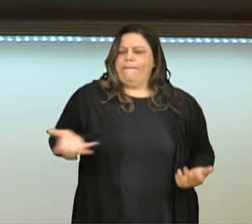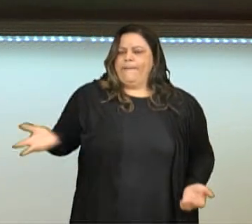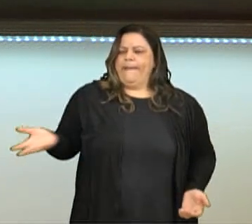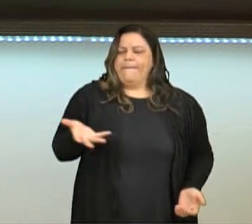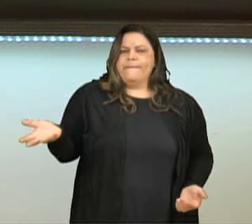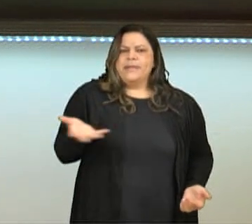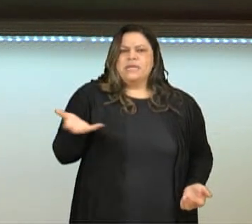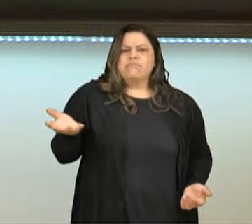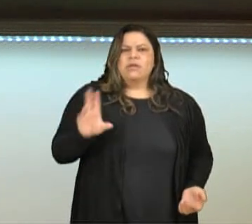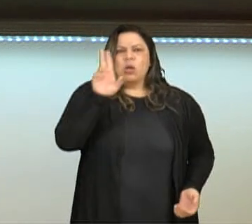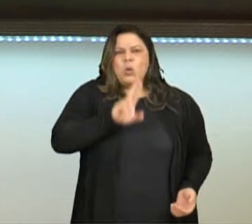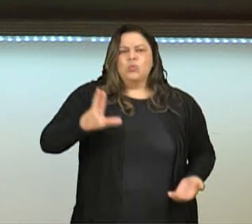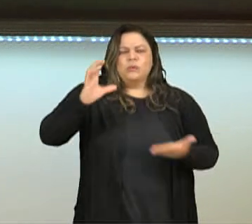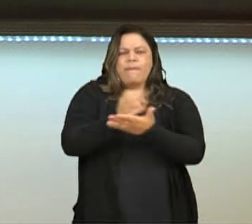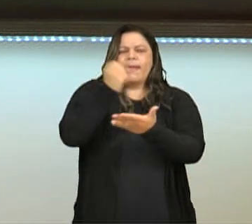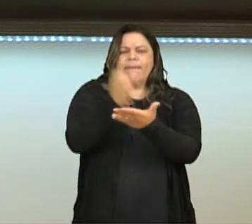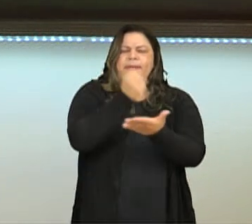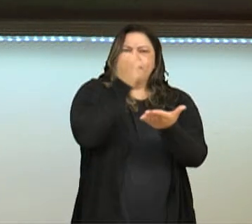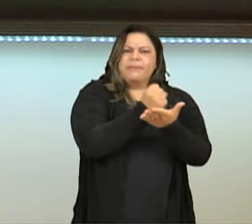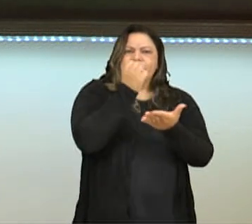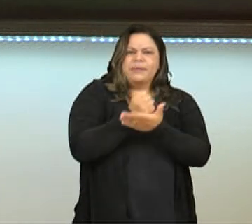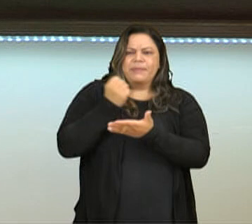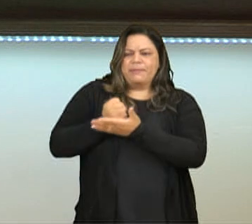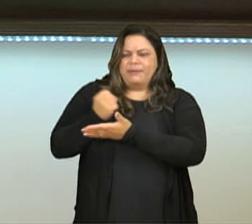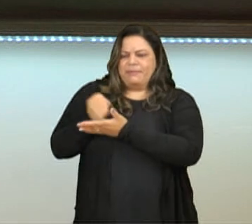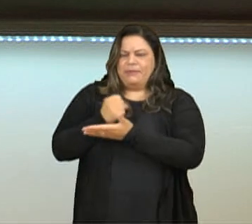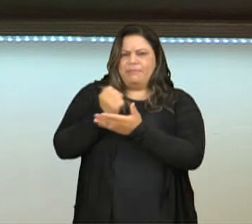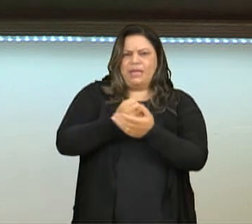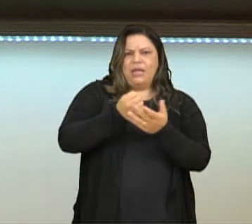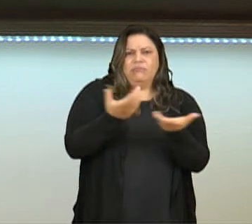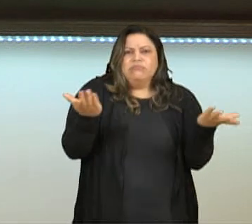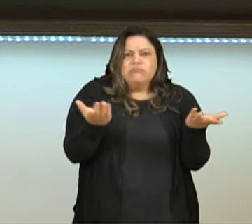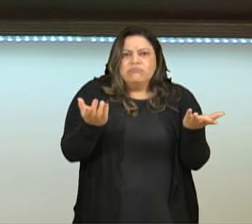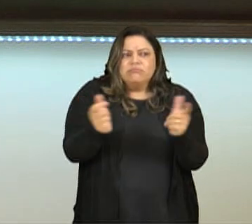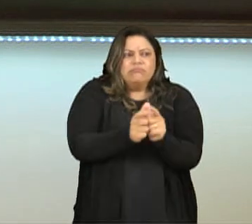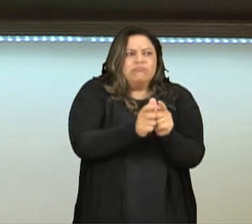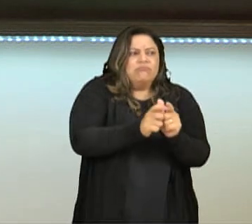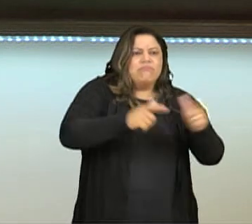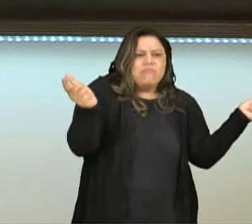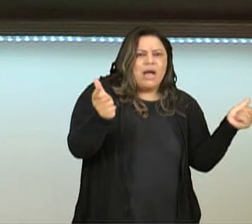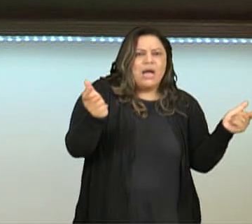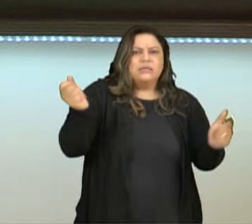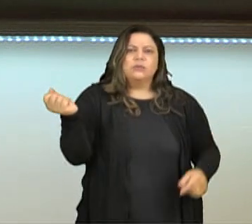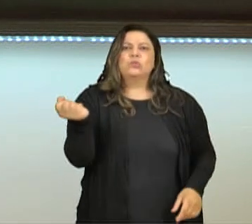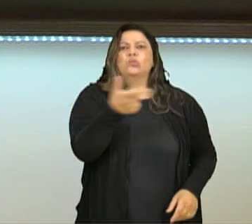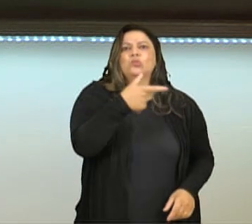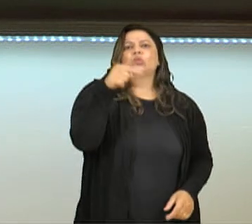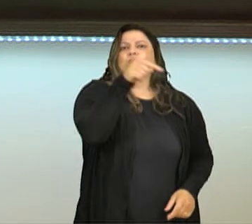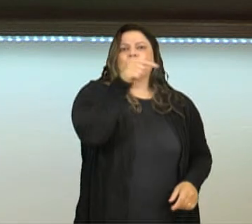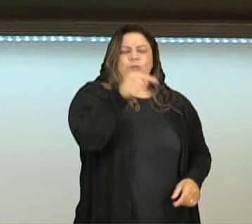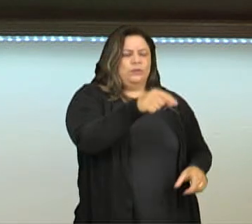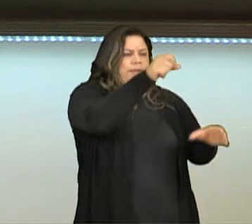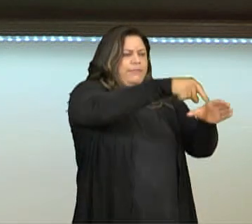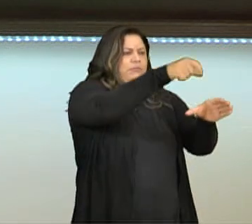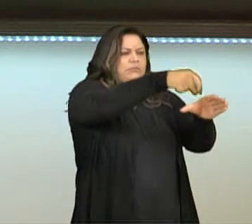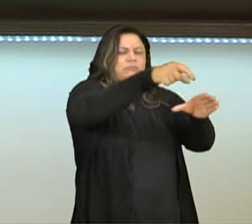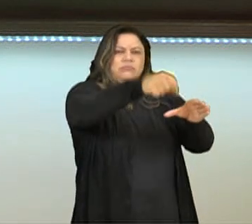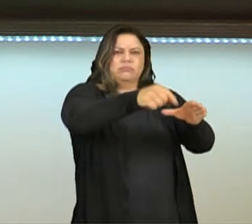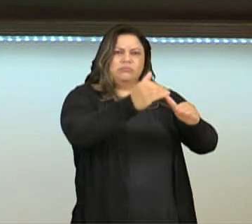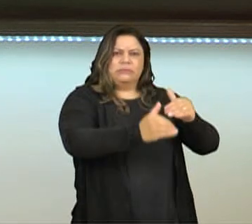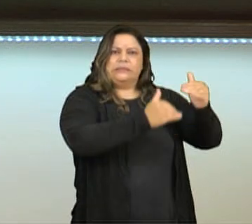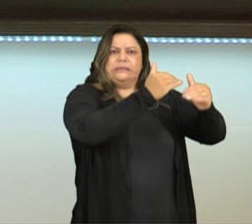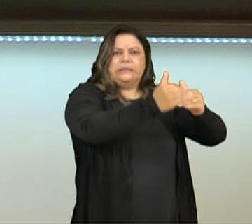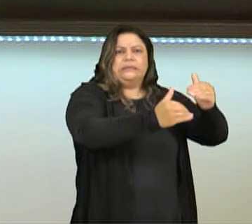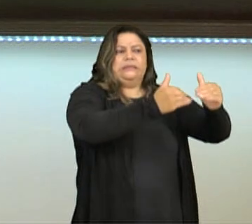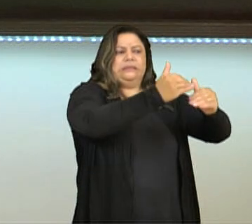a gente utilizar for muito maior do que a capacidade de reposição do recurso, então ele vai chegar um